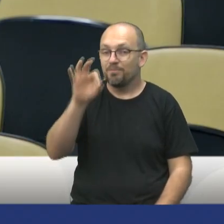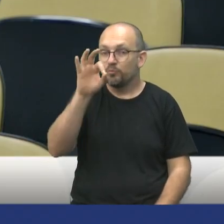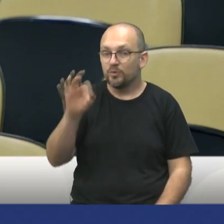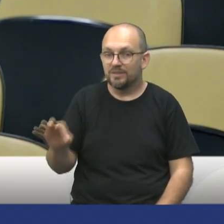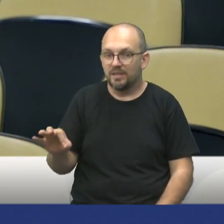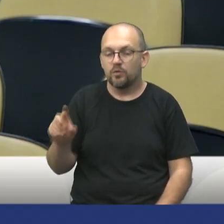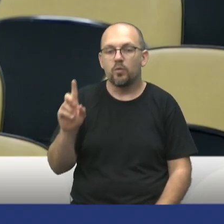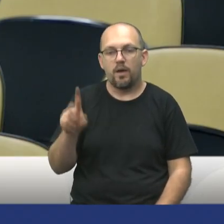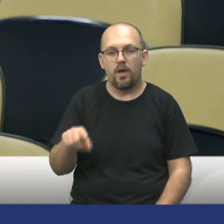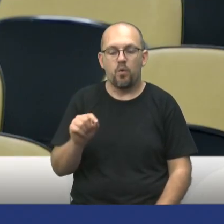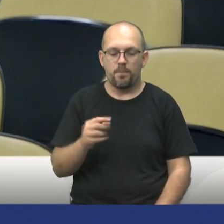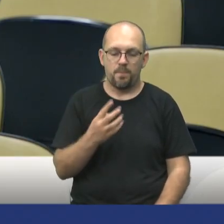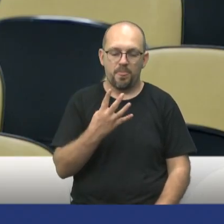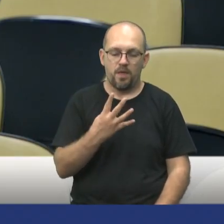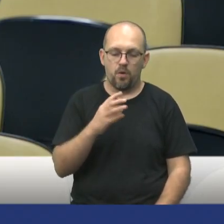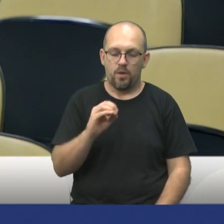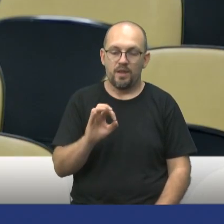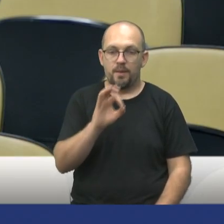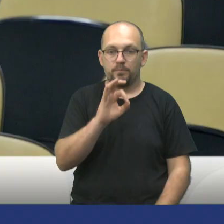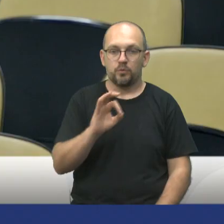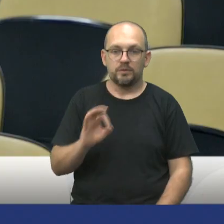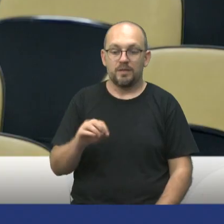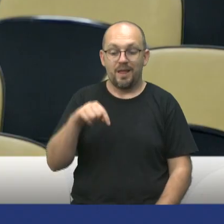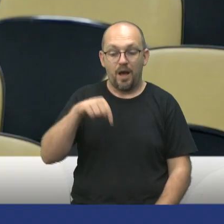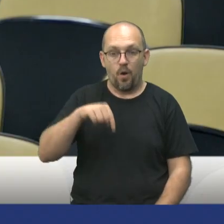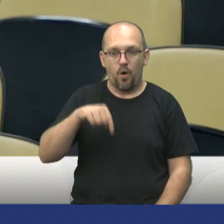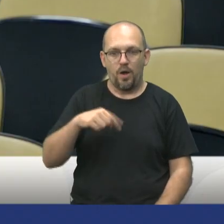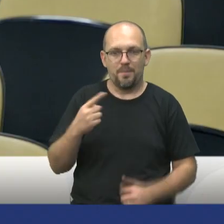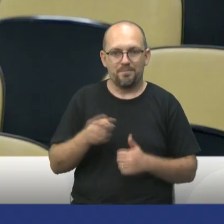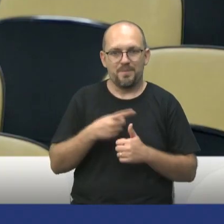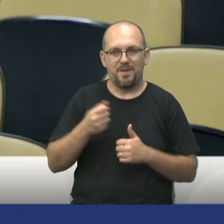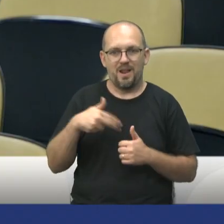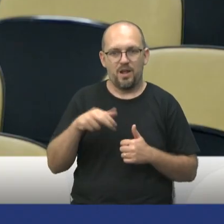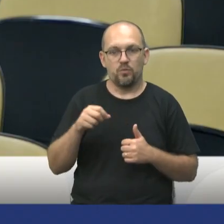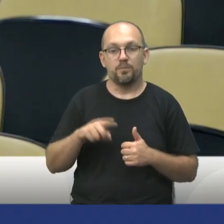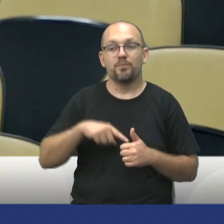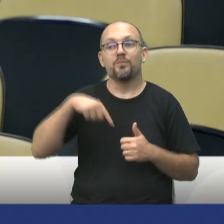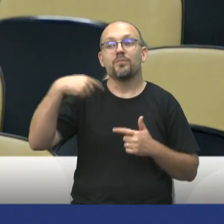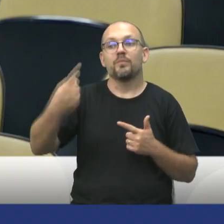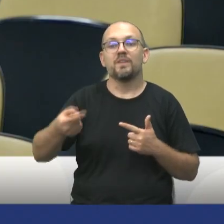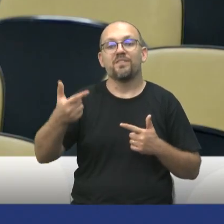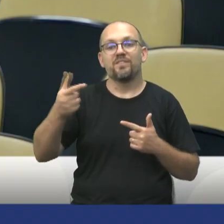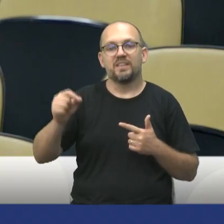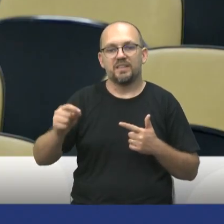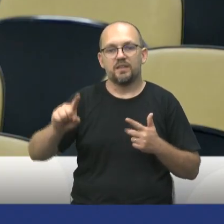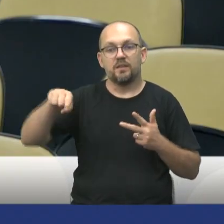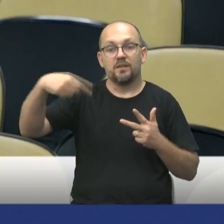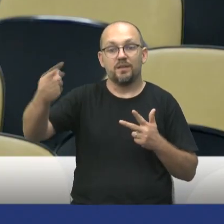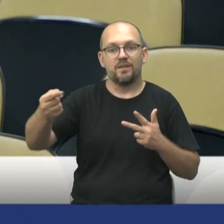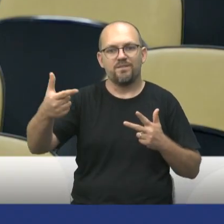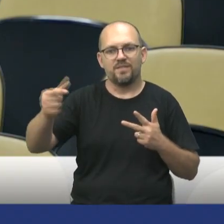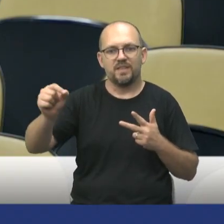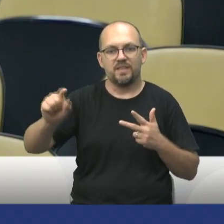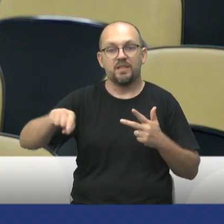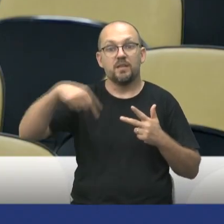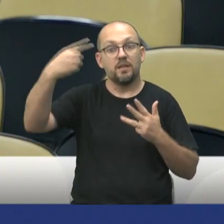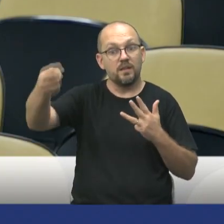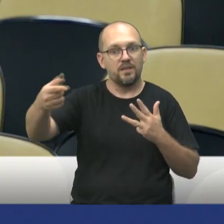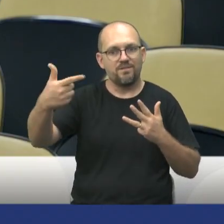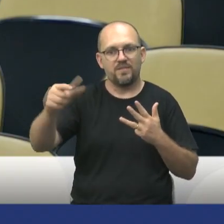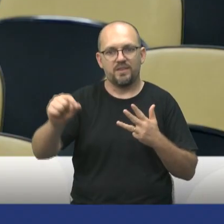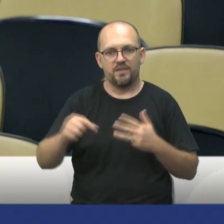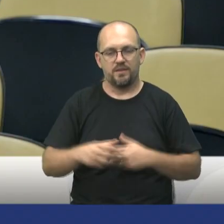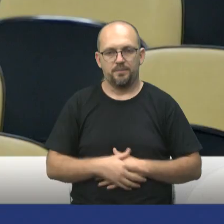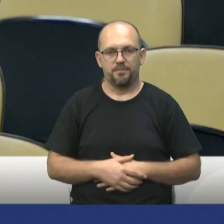é 40% agora no primeiro ano, 20, 20 e 20. Tá? Os anos